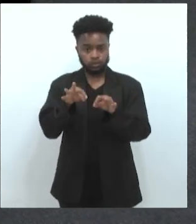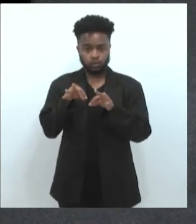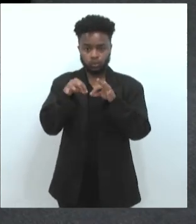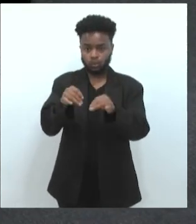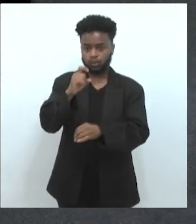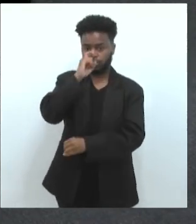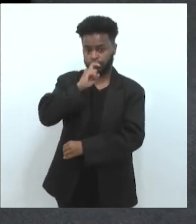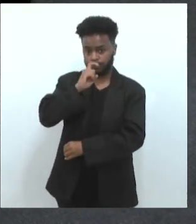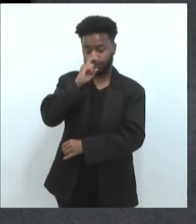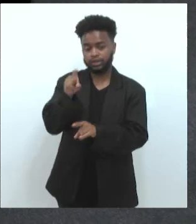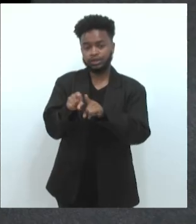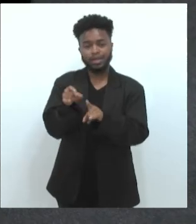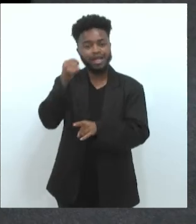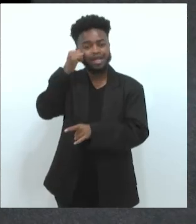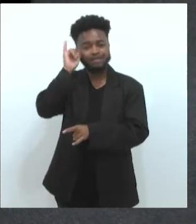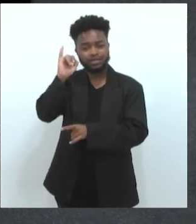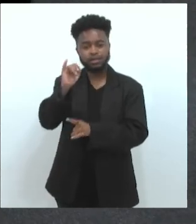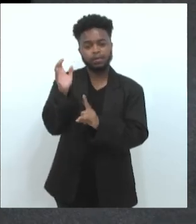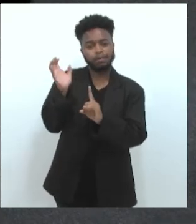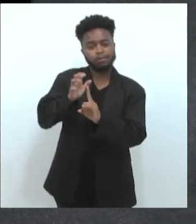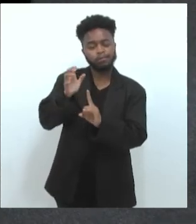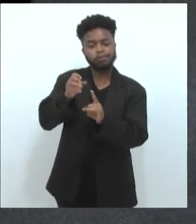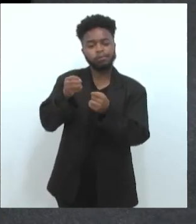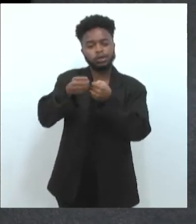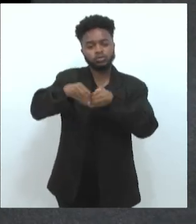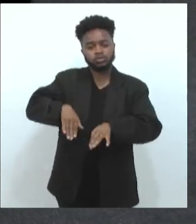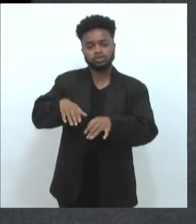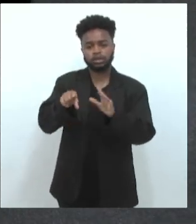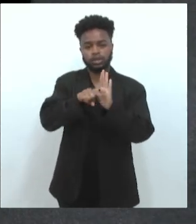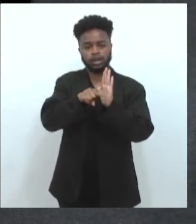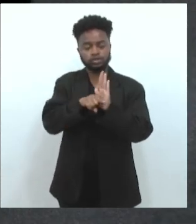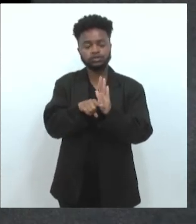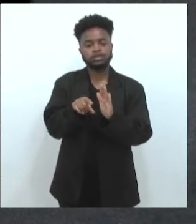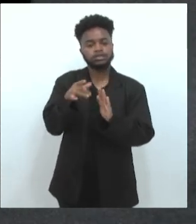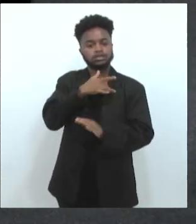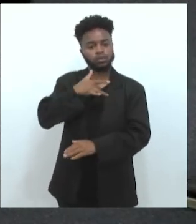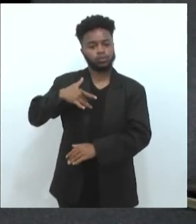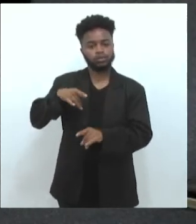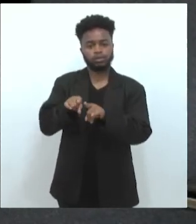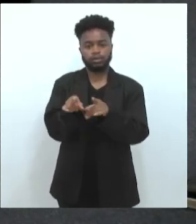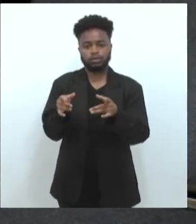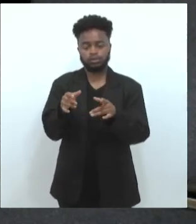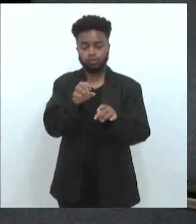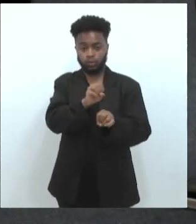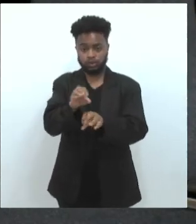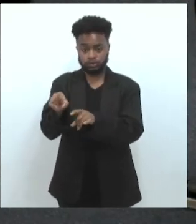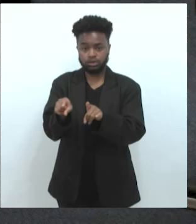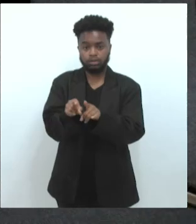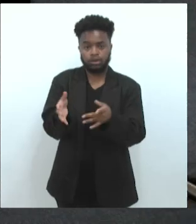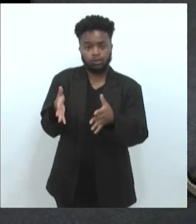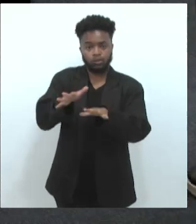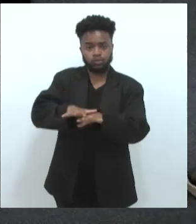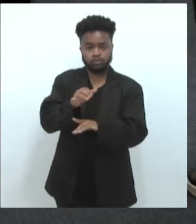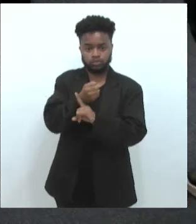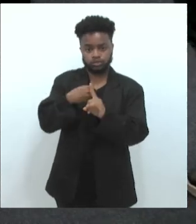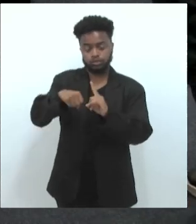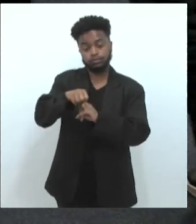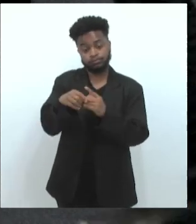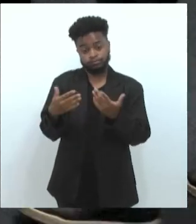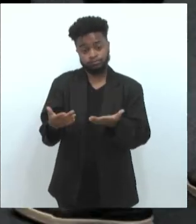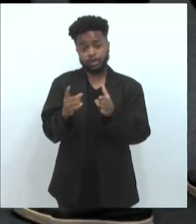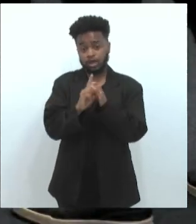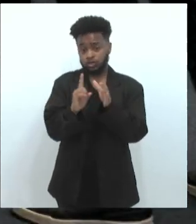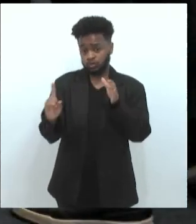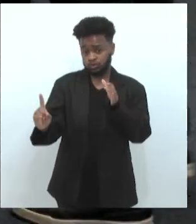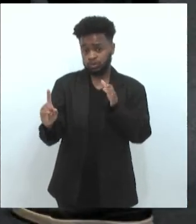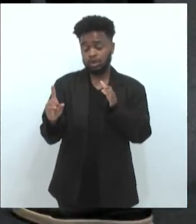prevenindo impactos negativos na saúde, na educação e na própria inclusão social. A exclusão, e aí que a gente teve aqui